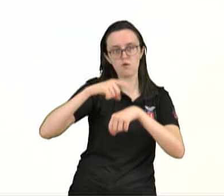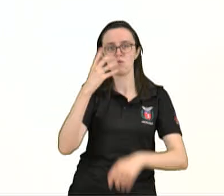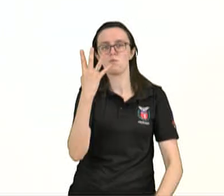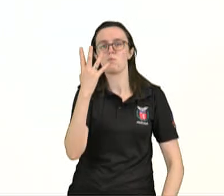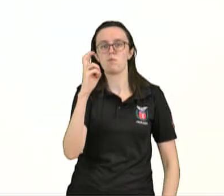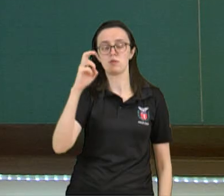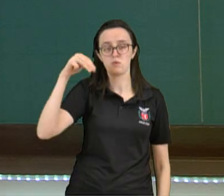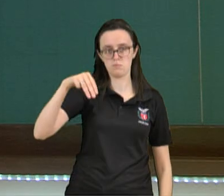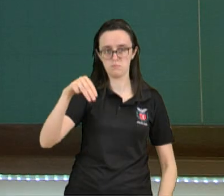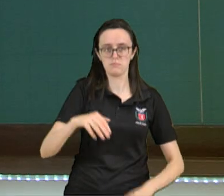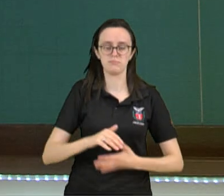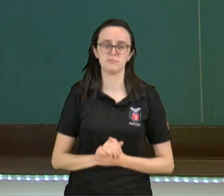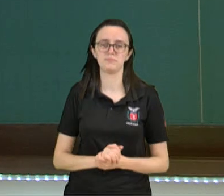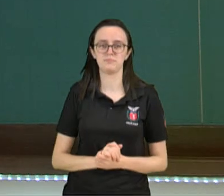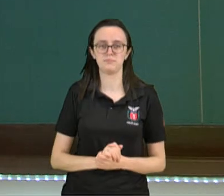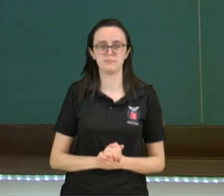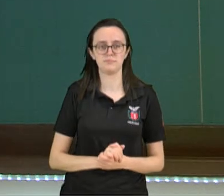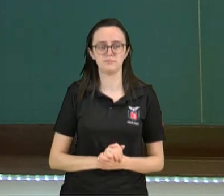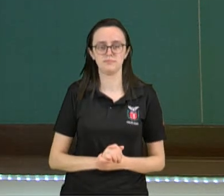18h45.